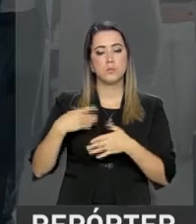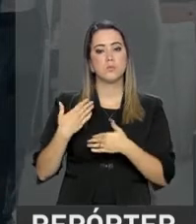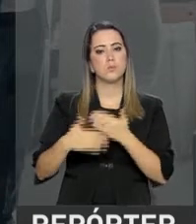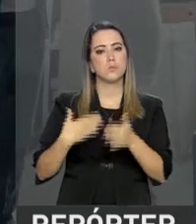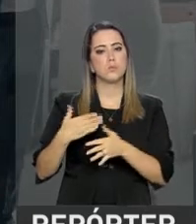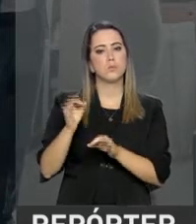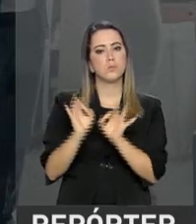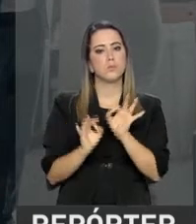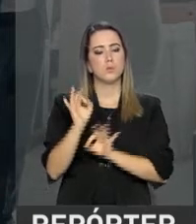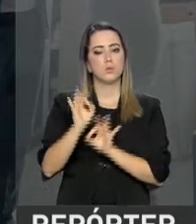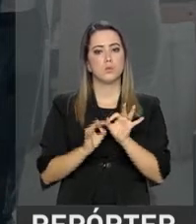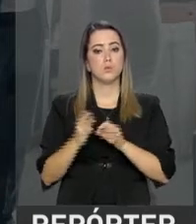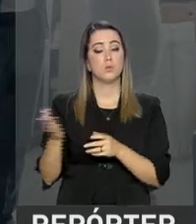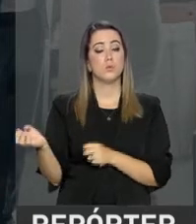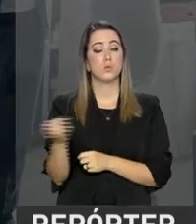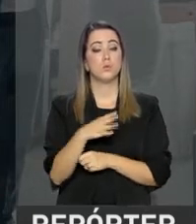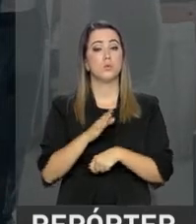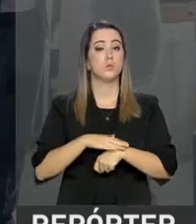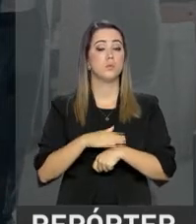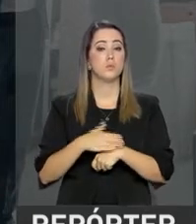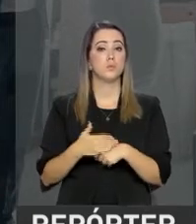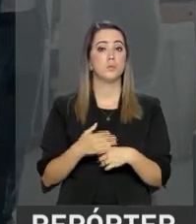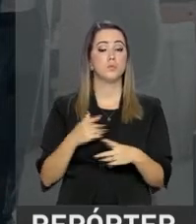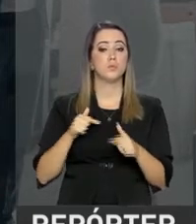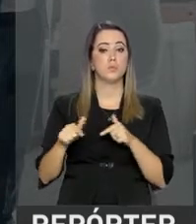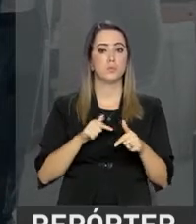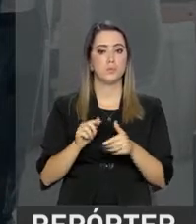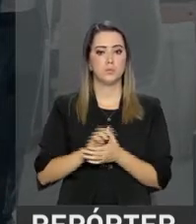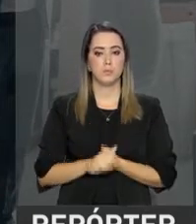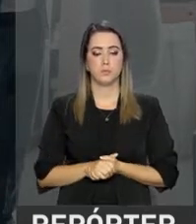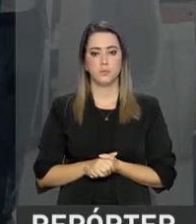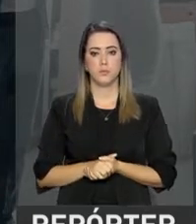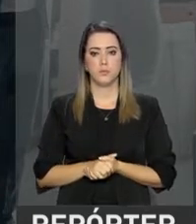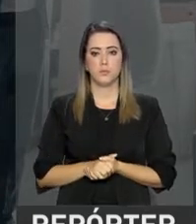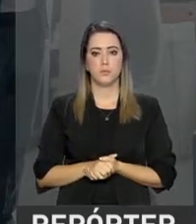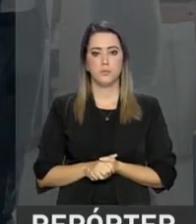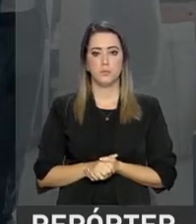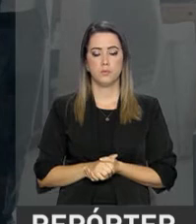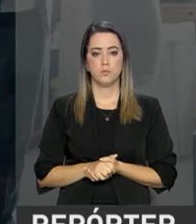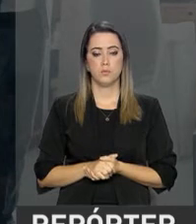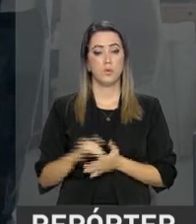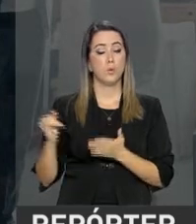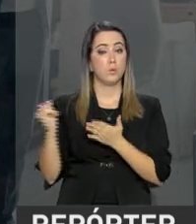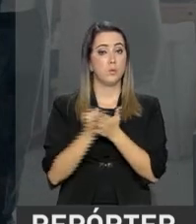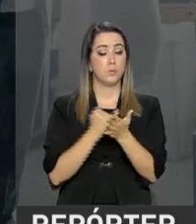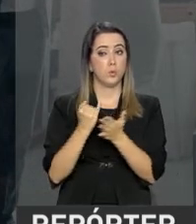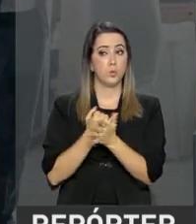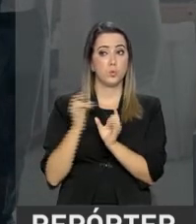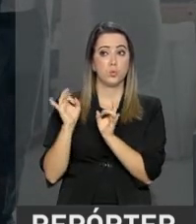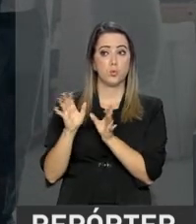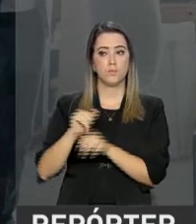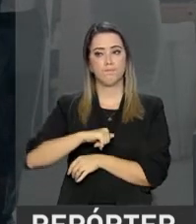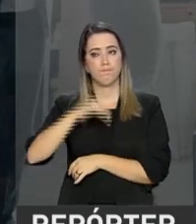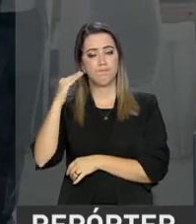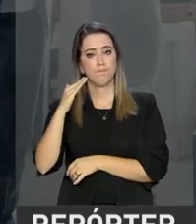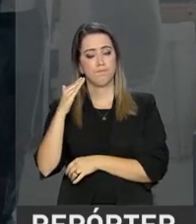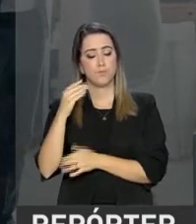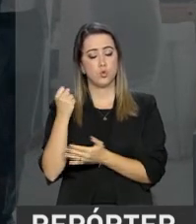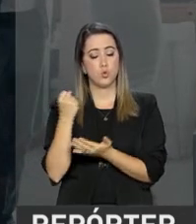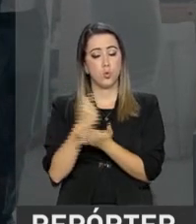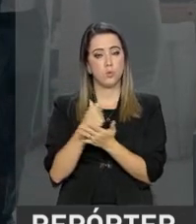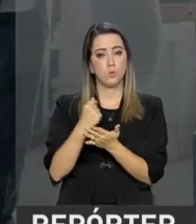se adequar ao novo perfil do mercado de trabalho a alíquota do imposto de importação para robôs não